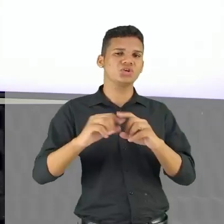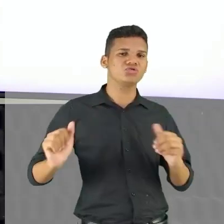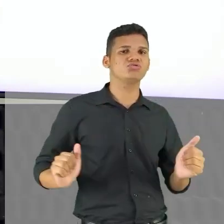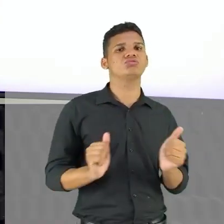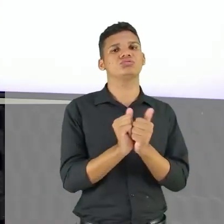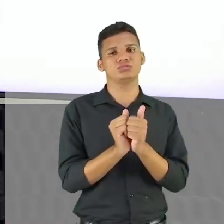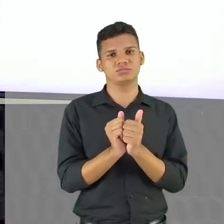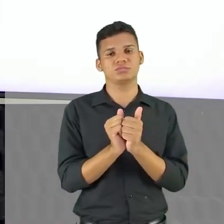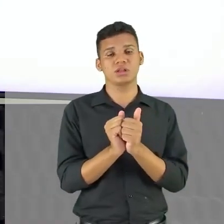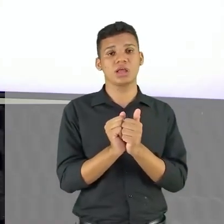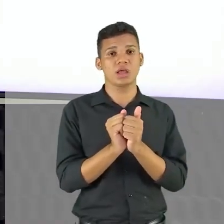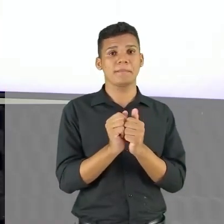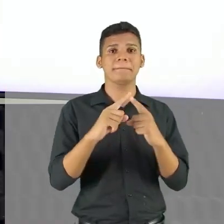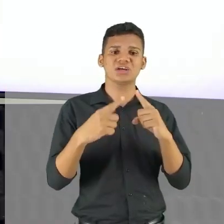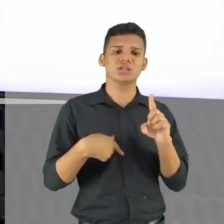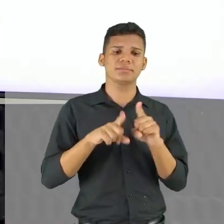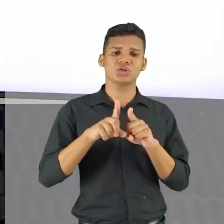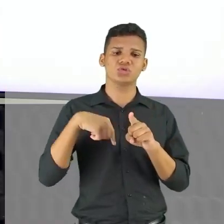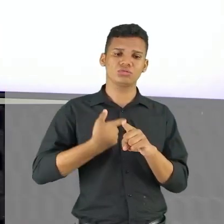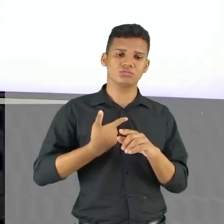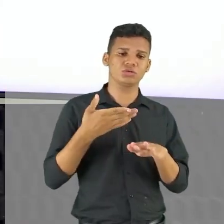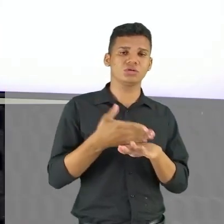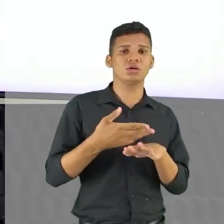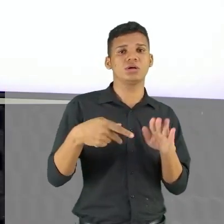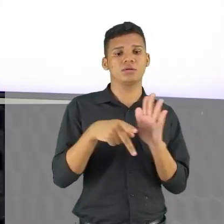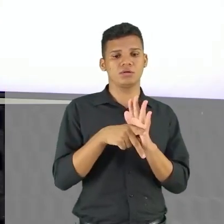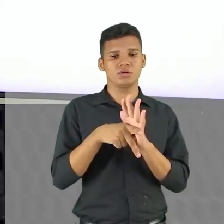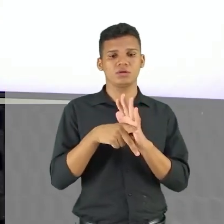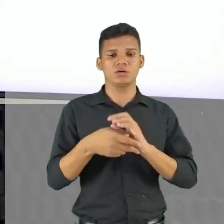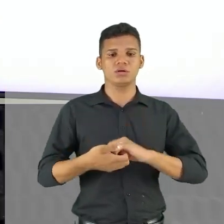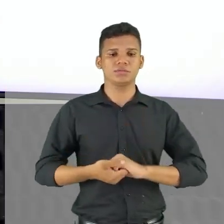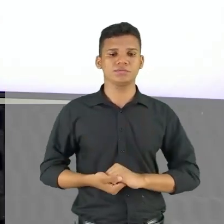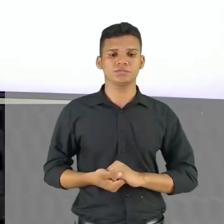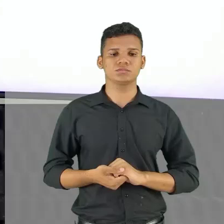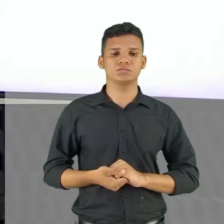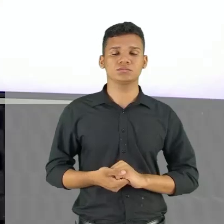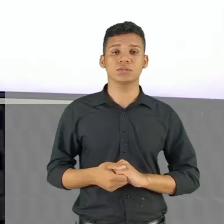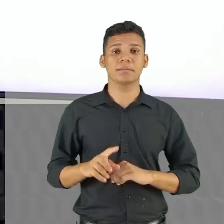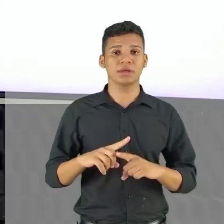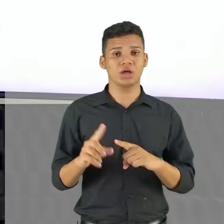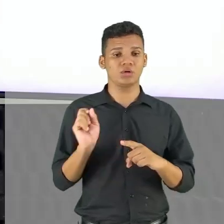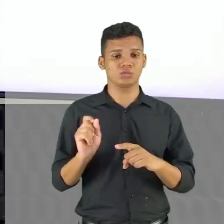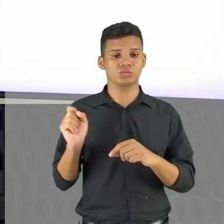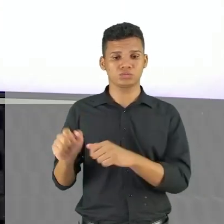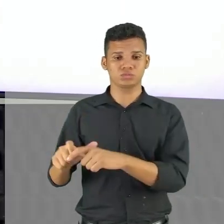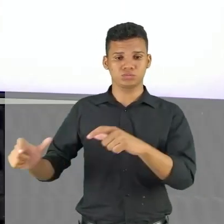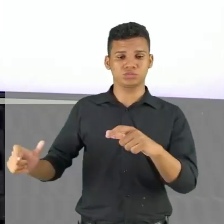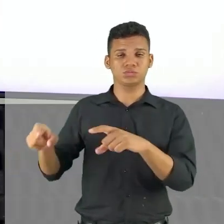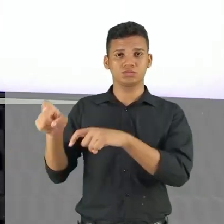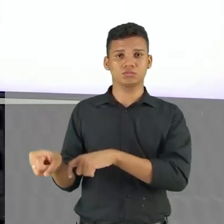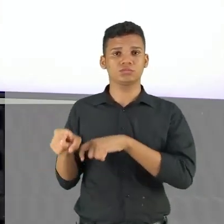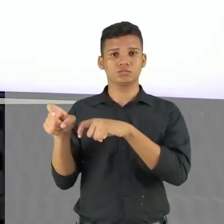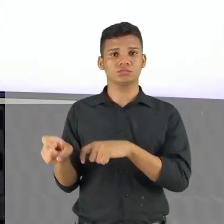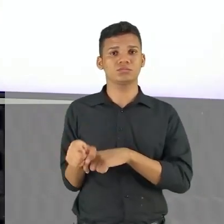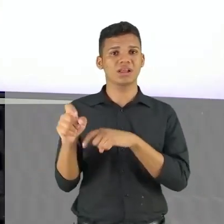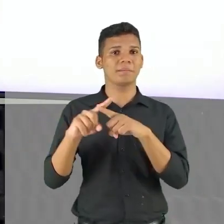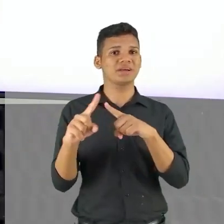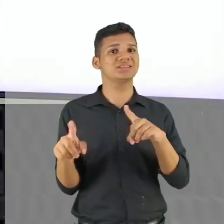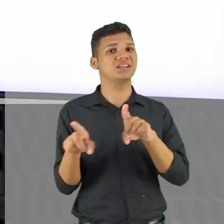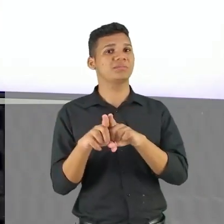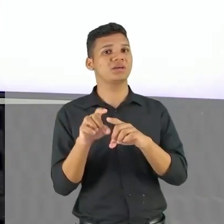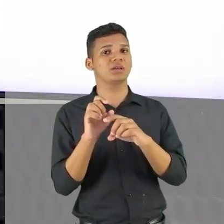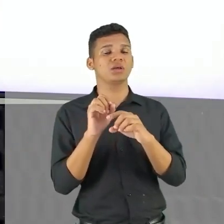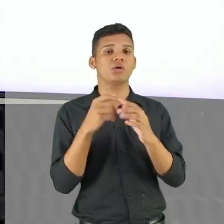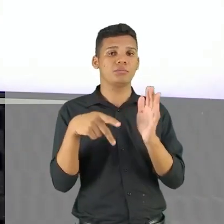capitanias hereditárias, a gente introduziu também o regime das plantations, a grande lavoura, monocultora, escravista